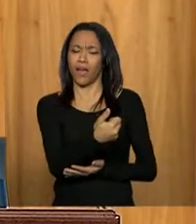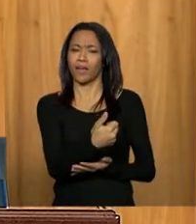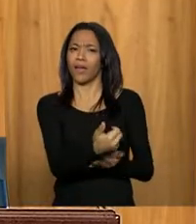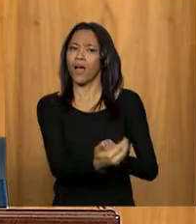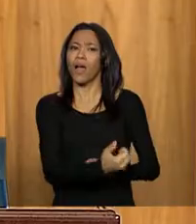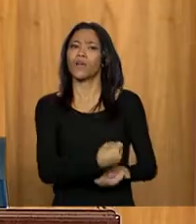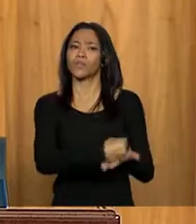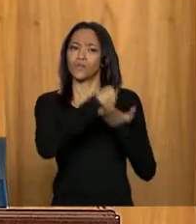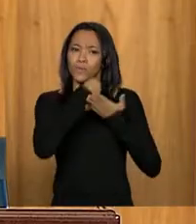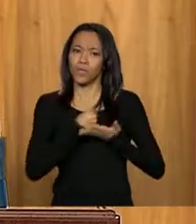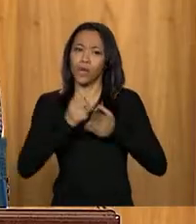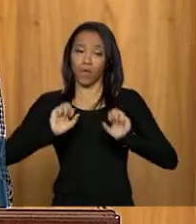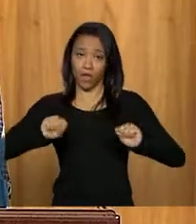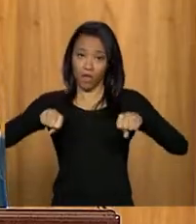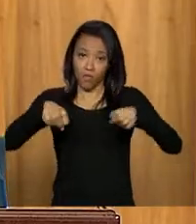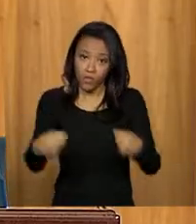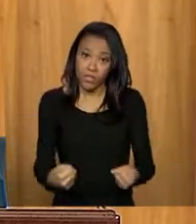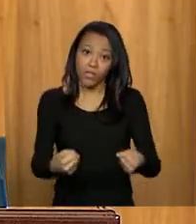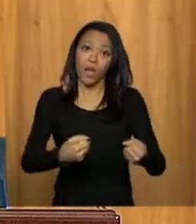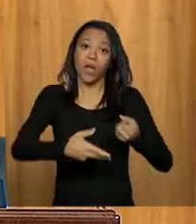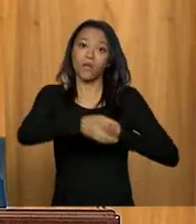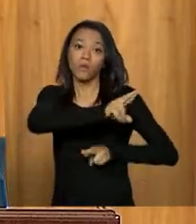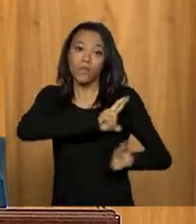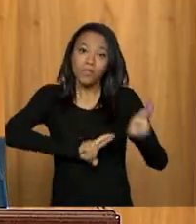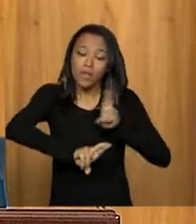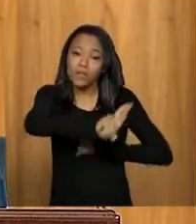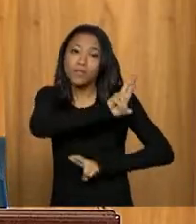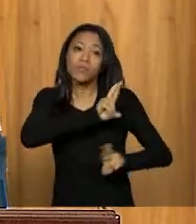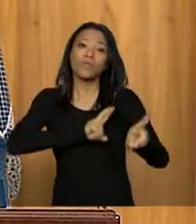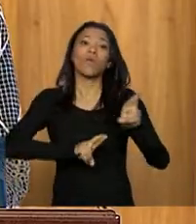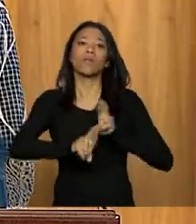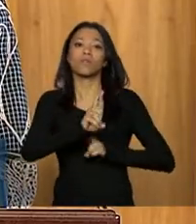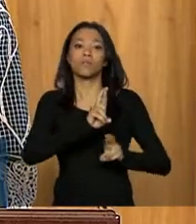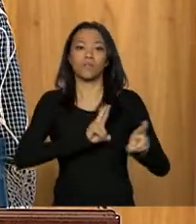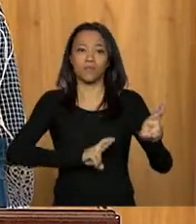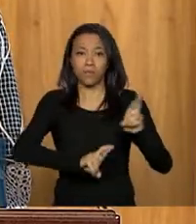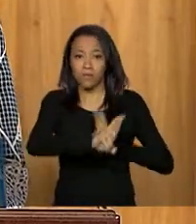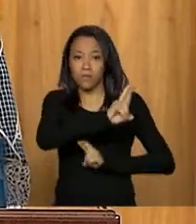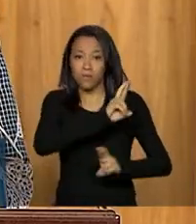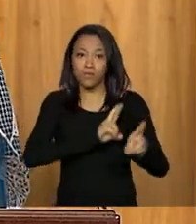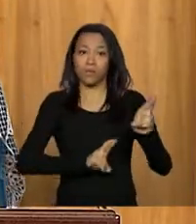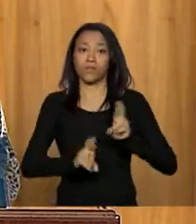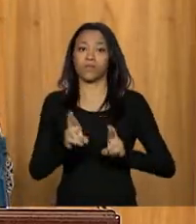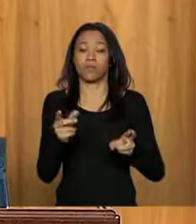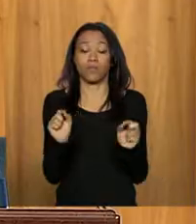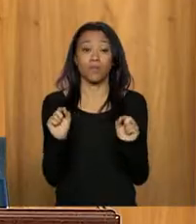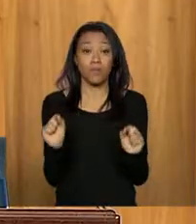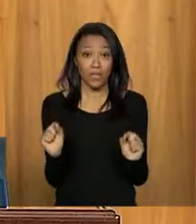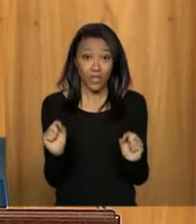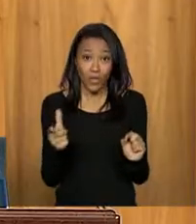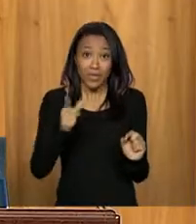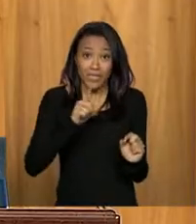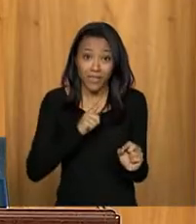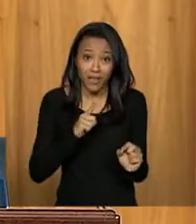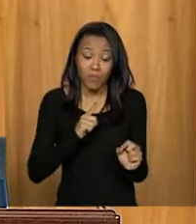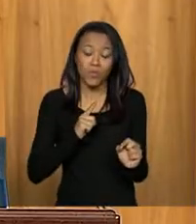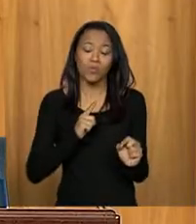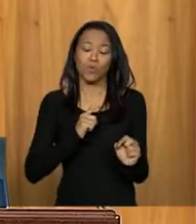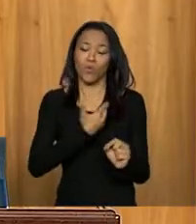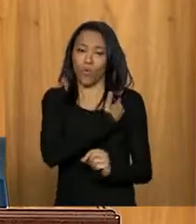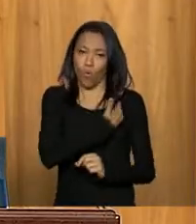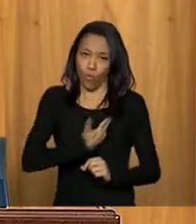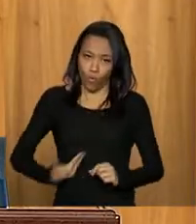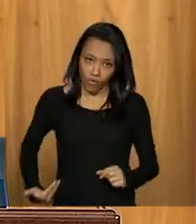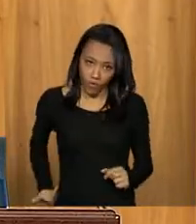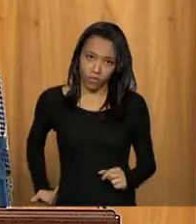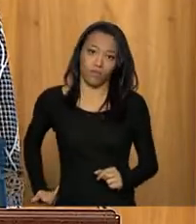reforçar ainda mais os vínculos fraternos e produtivos que nós temos com o governo e o